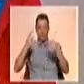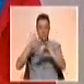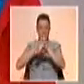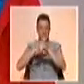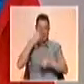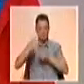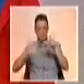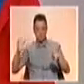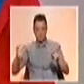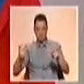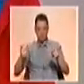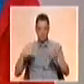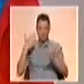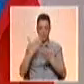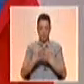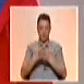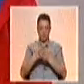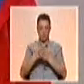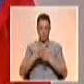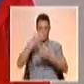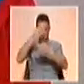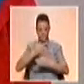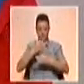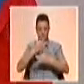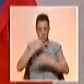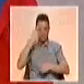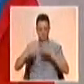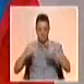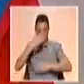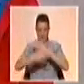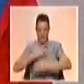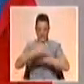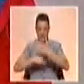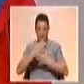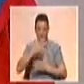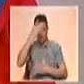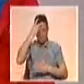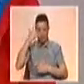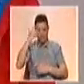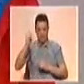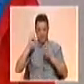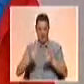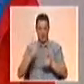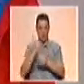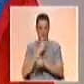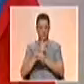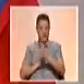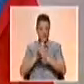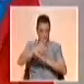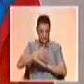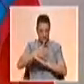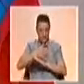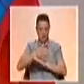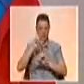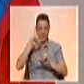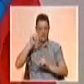poder realmente exercer uma cidadania mais ativa. Portanto, isso será sempre o nosso conceito, tornar as coisas acessíveis e comprometer